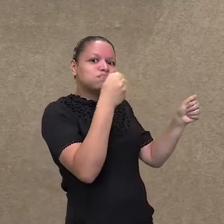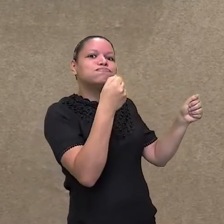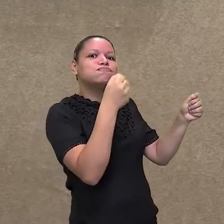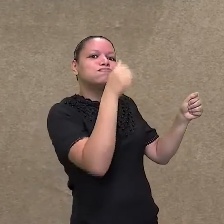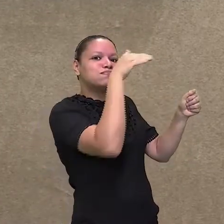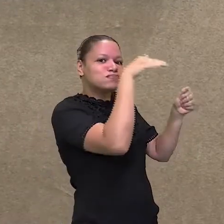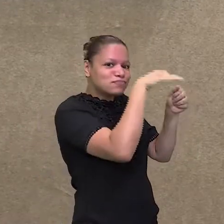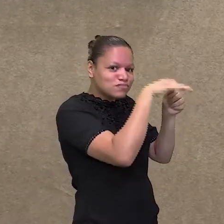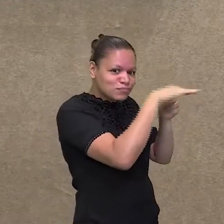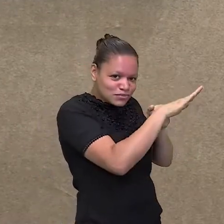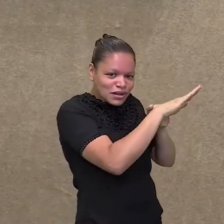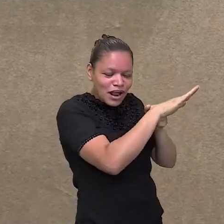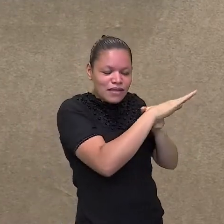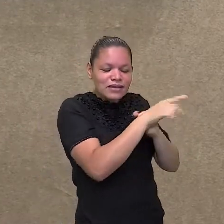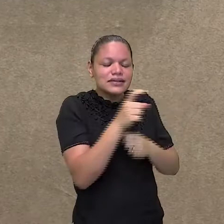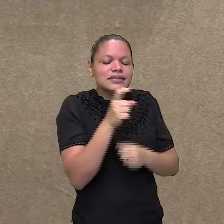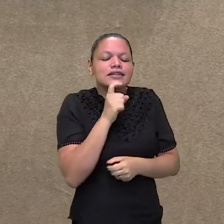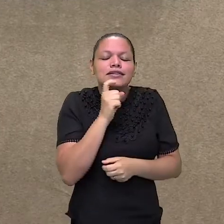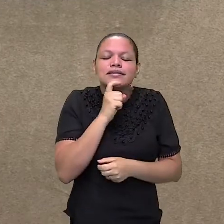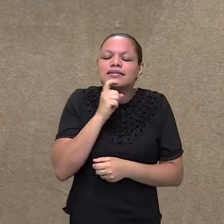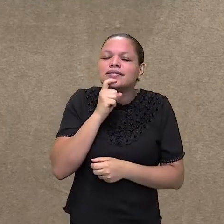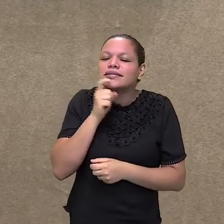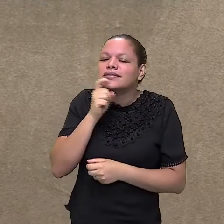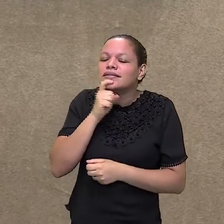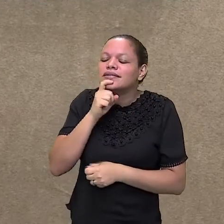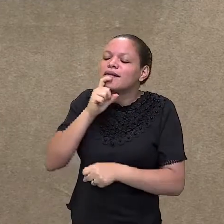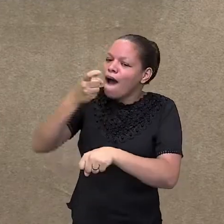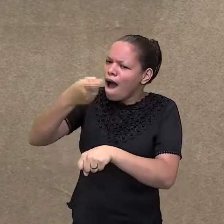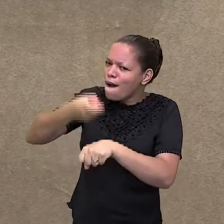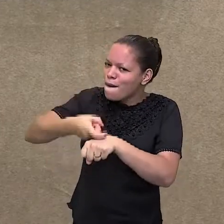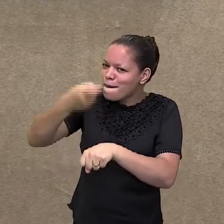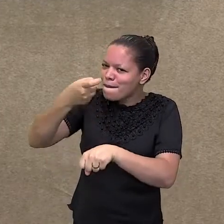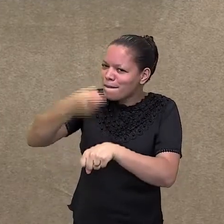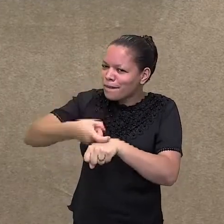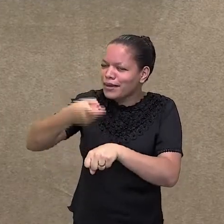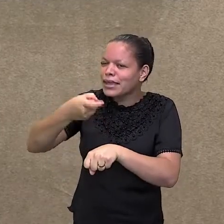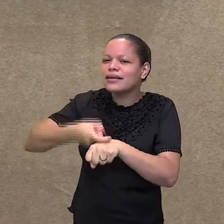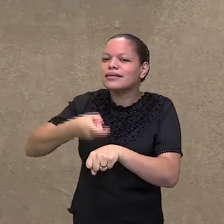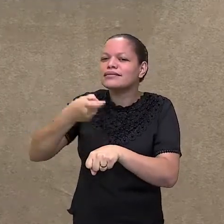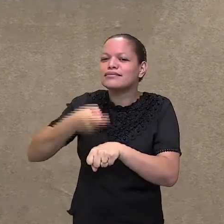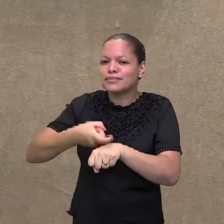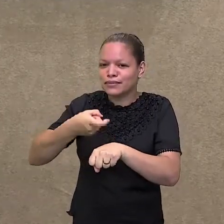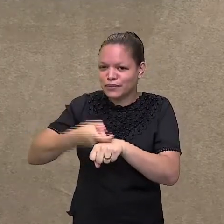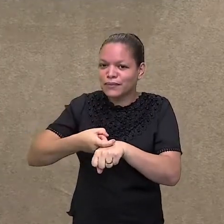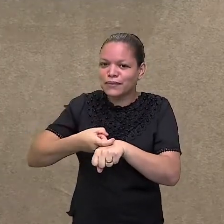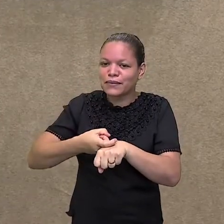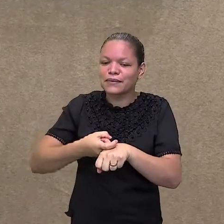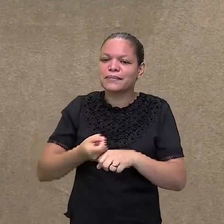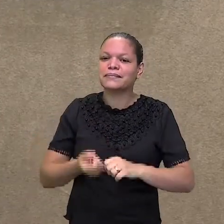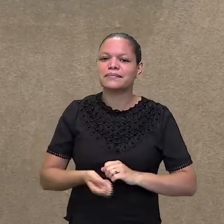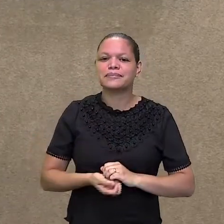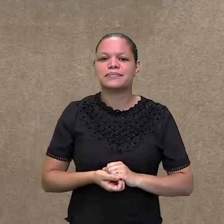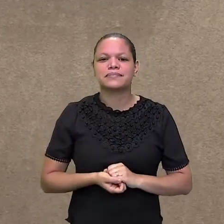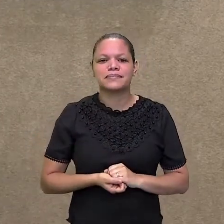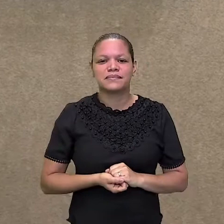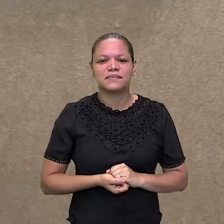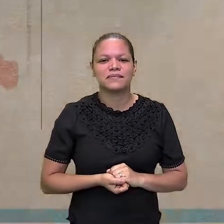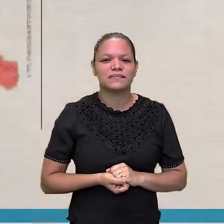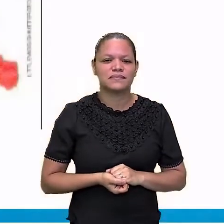de resfriamento até que ele chegue ao processo do congelamento.